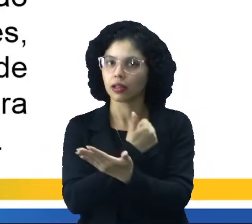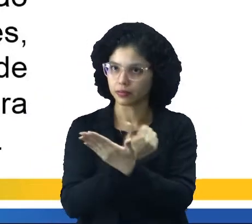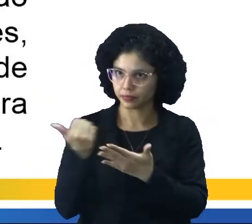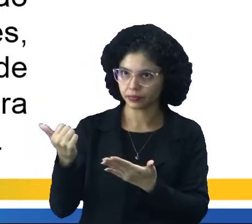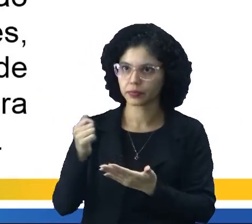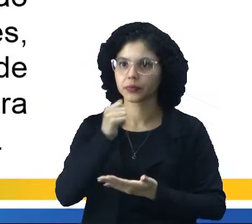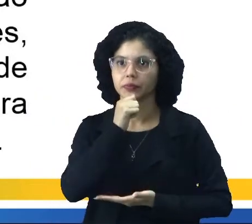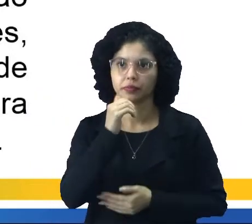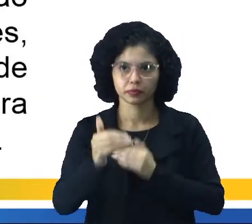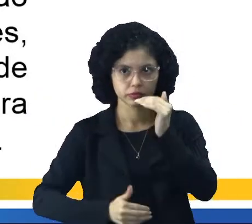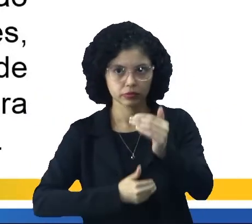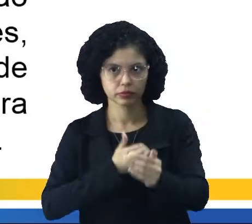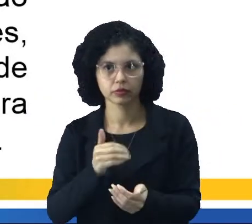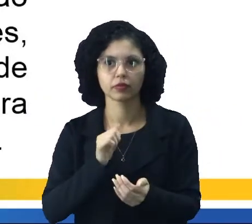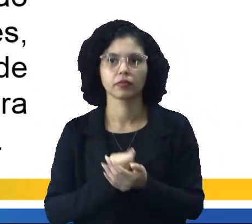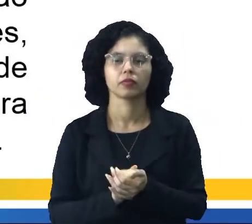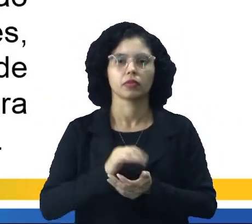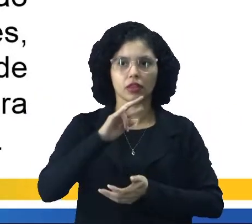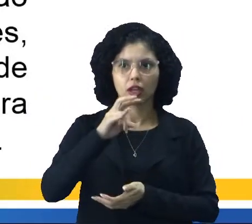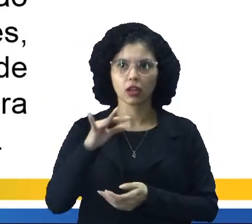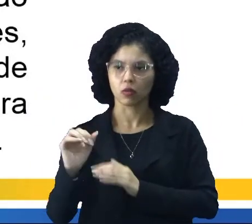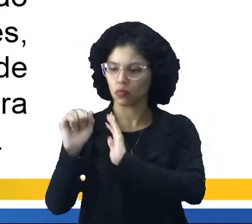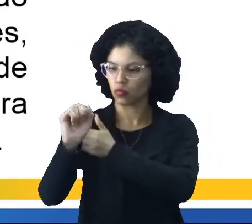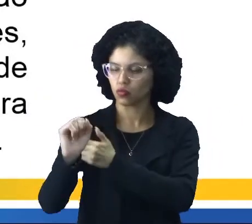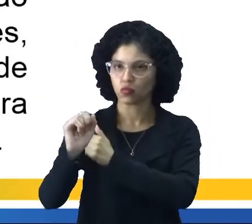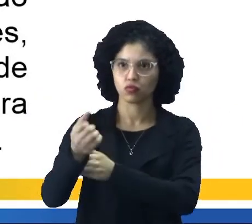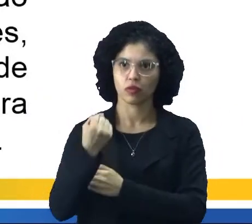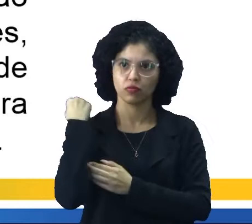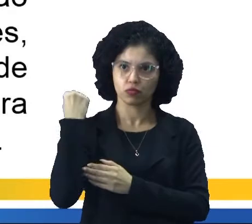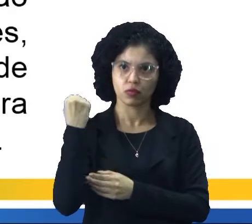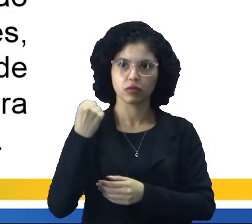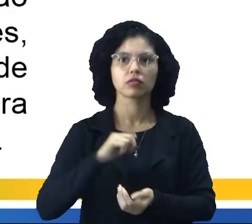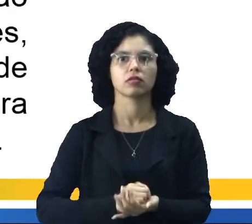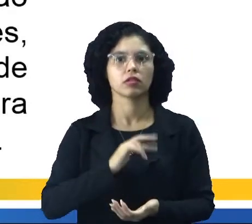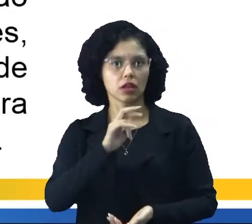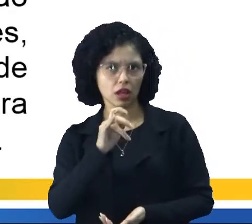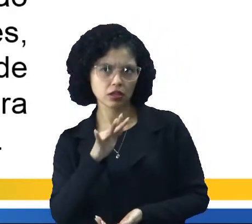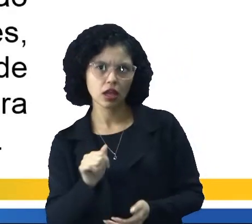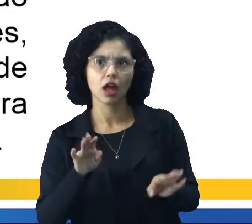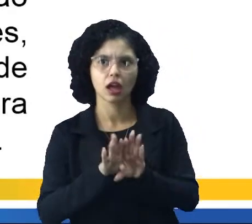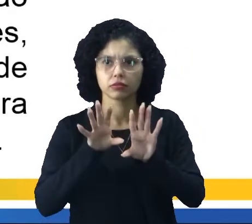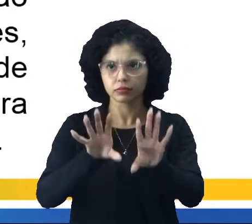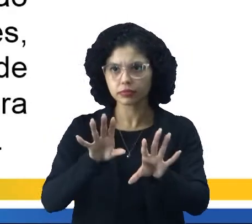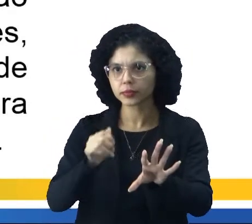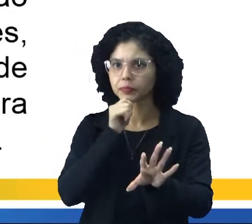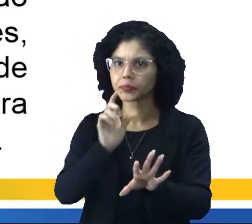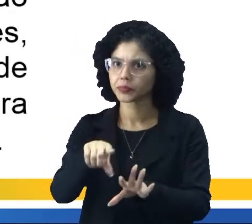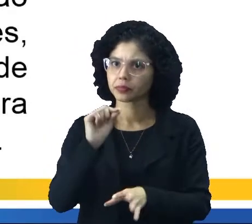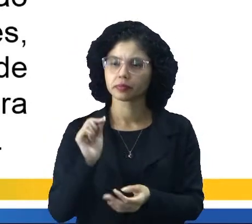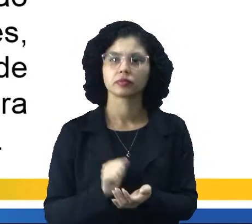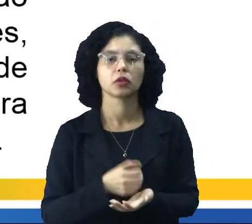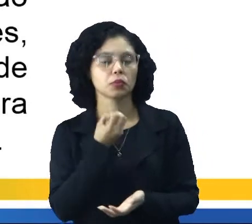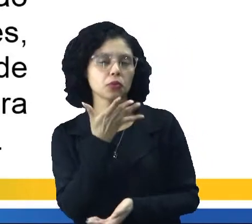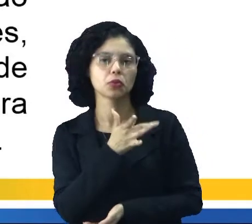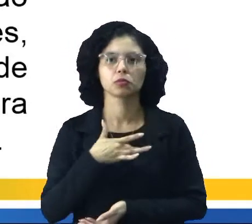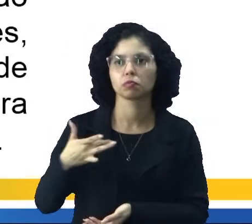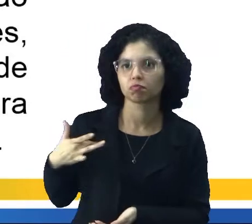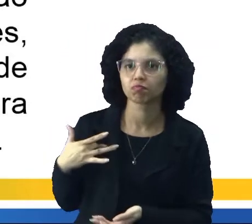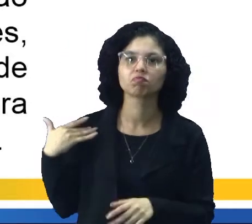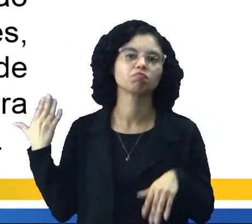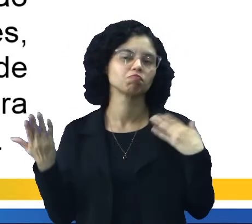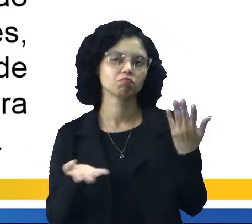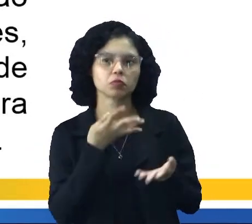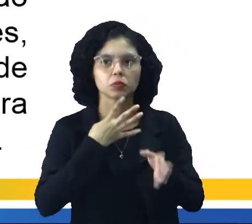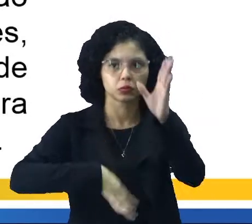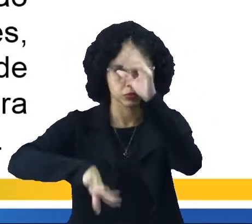atuação, desenvolvendo aspectos aeróbicos, musculares, força e resistência, sendo assim uma alternativa de lazer, saúde